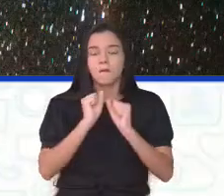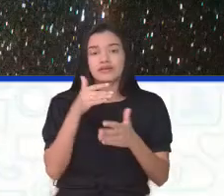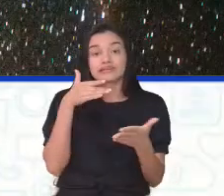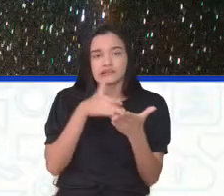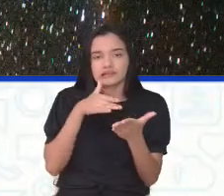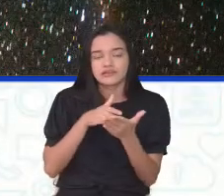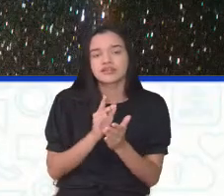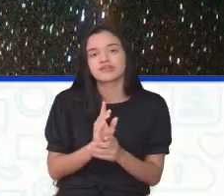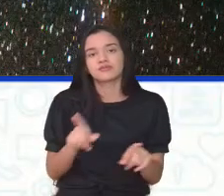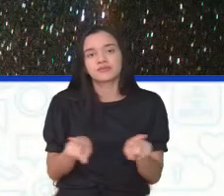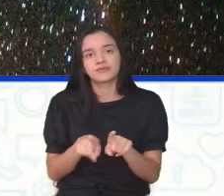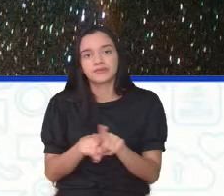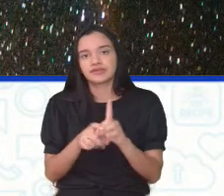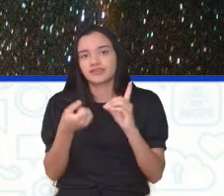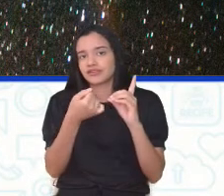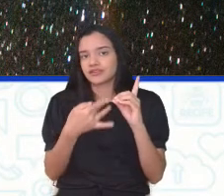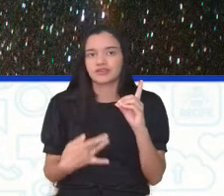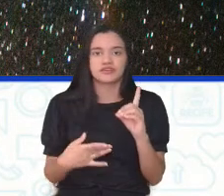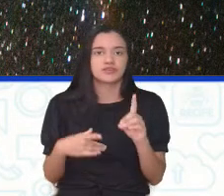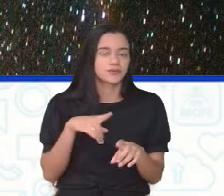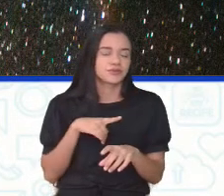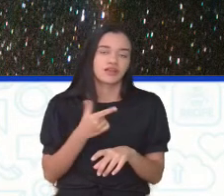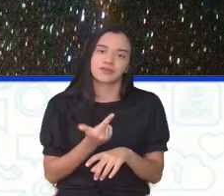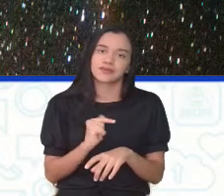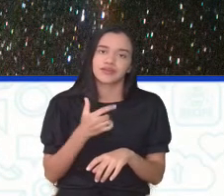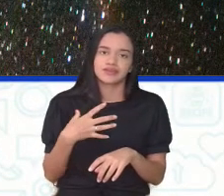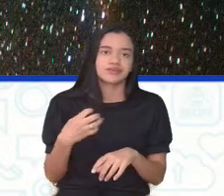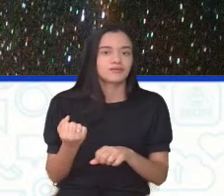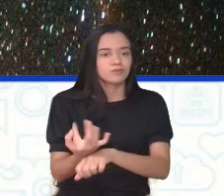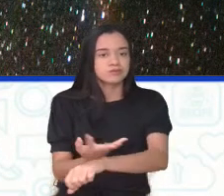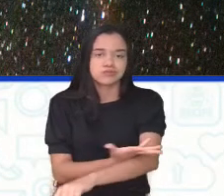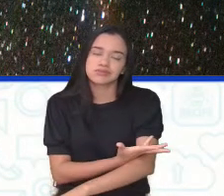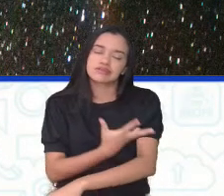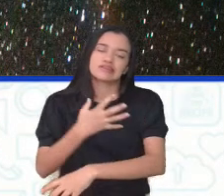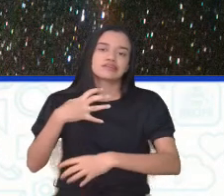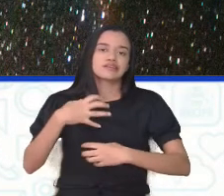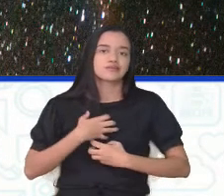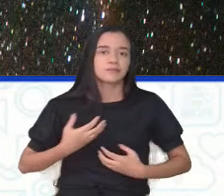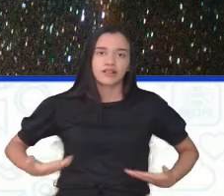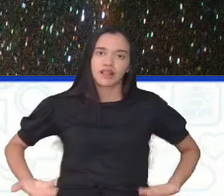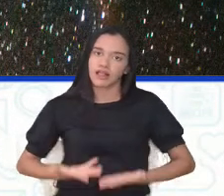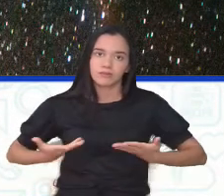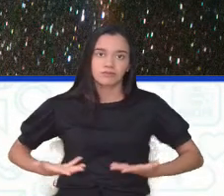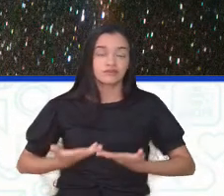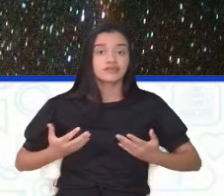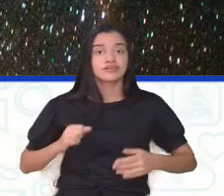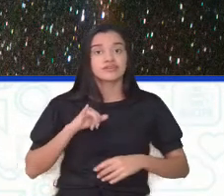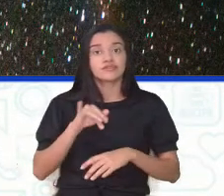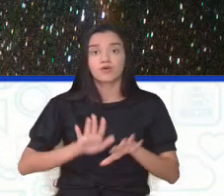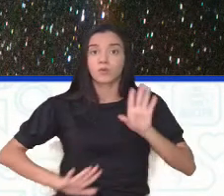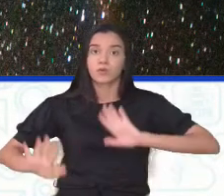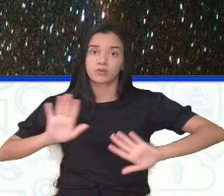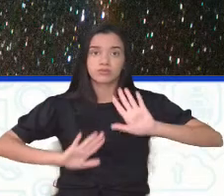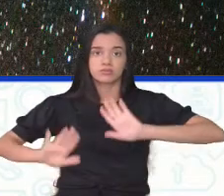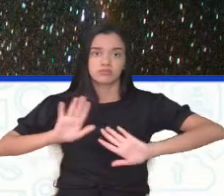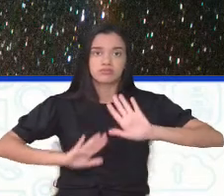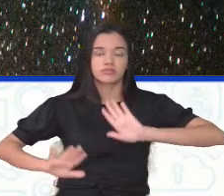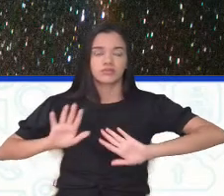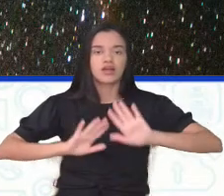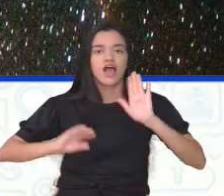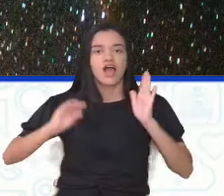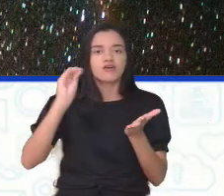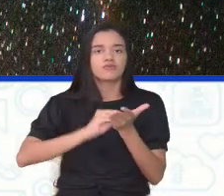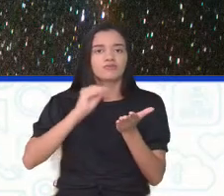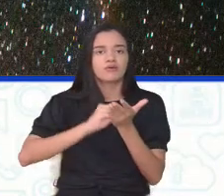limitado também, né? Porque descrever eu não tenho os sentimentos, eu não tenho as emoções, eu não tenho as motivações. Se você não tomar cuidado, pode